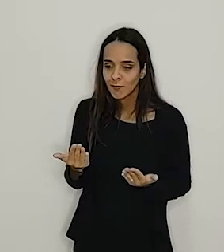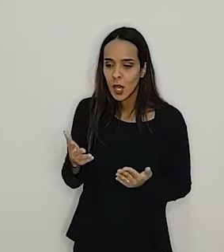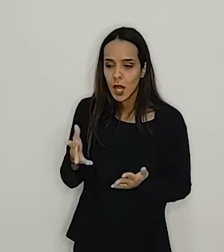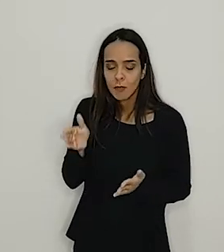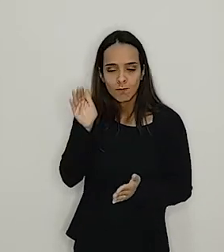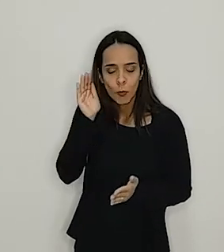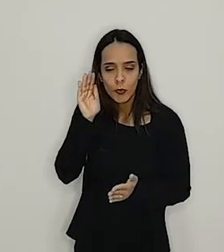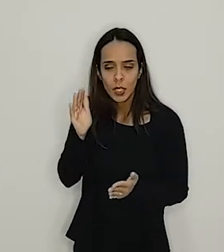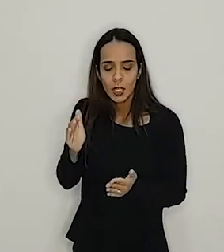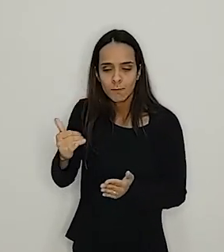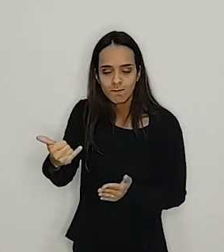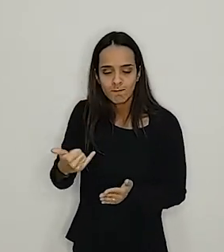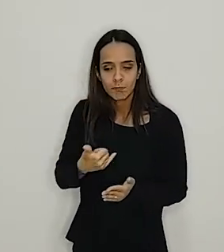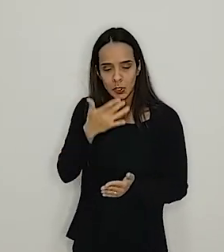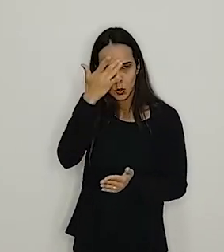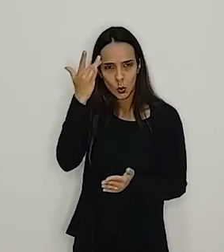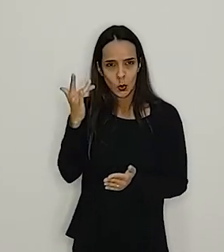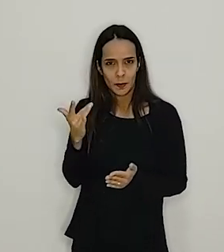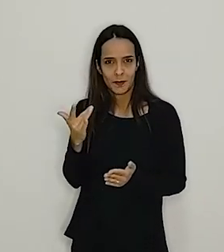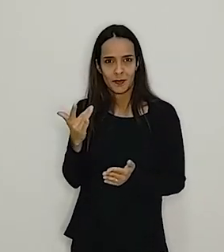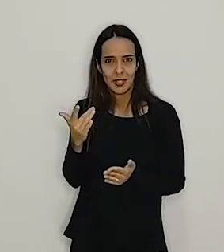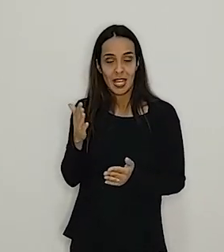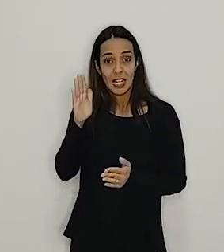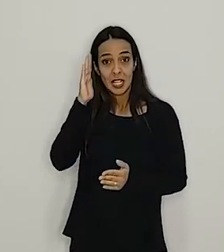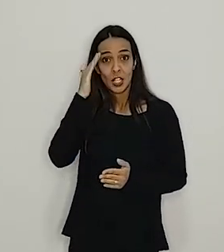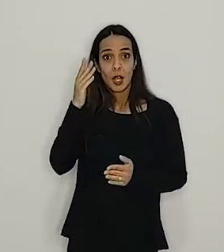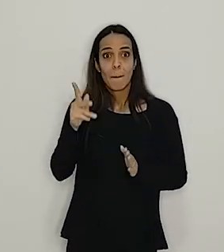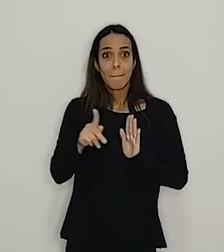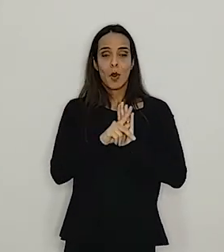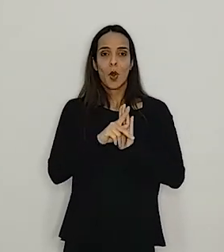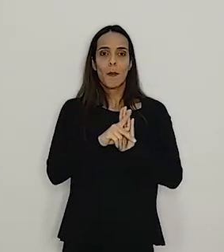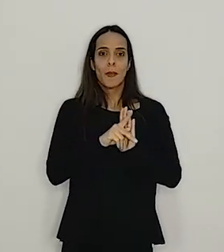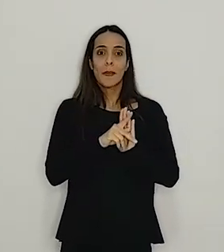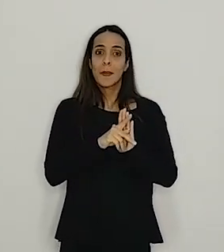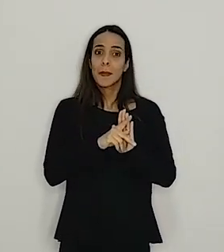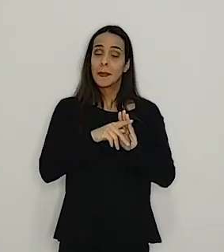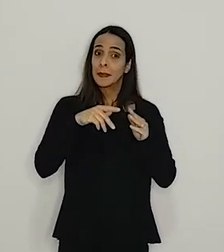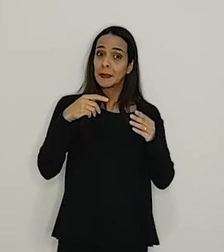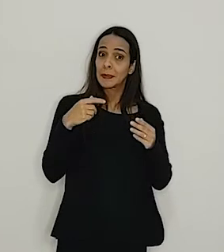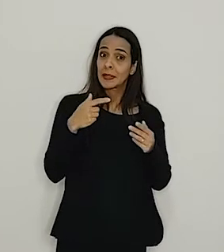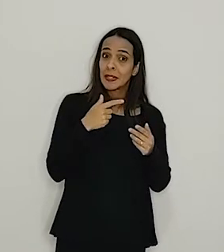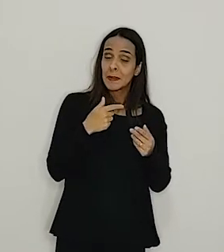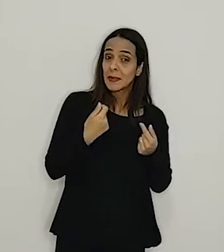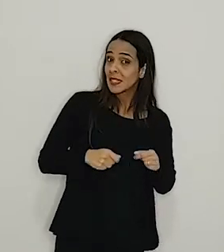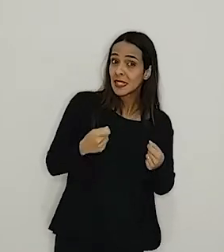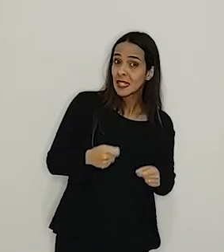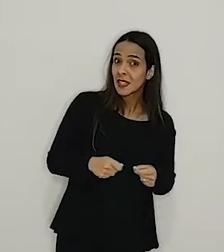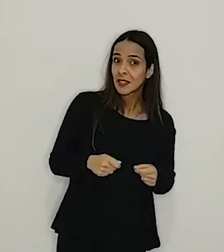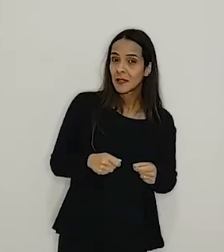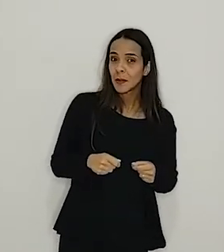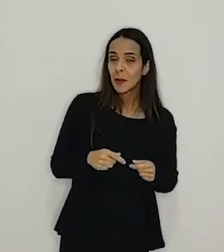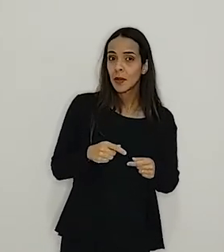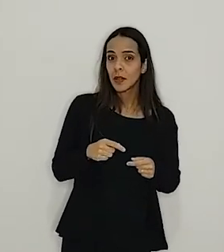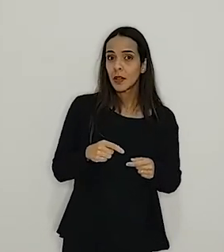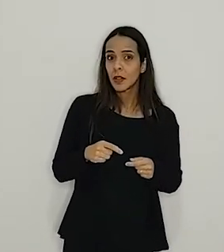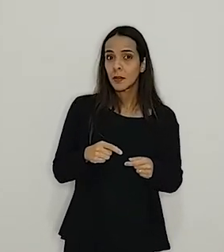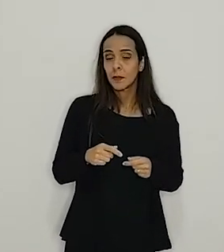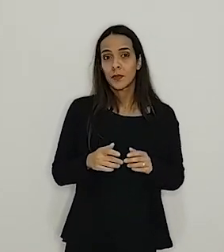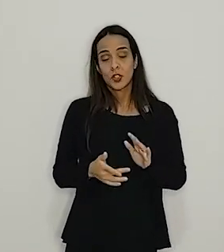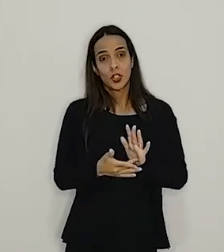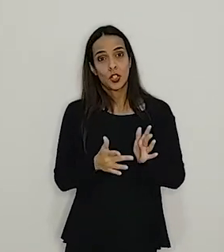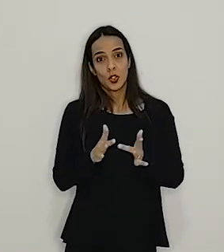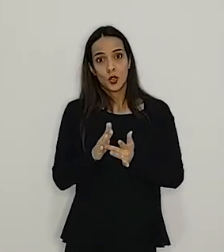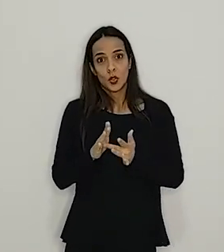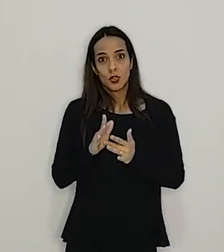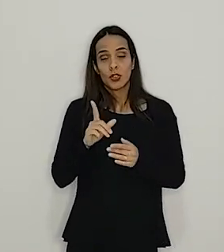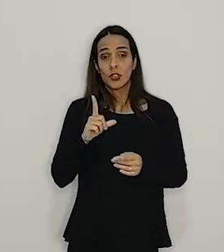própria humanidade, as suas próprias necessidades, e que não foram satisfeitas por conta de um propósito